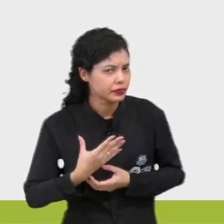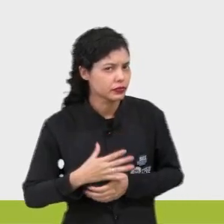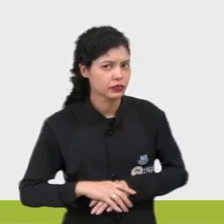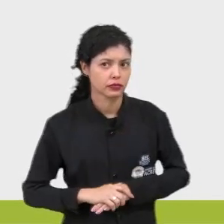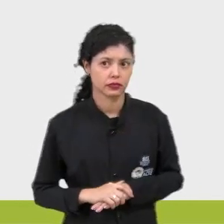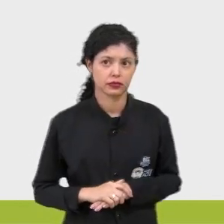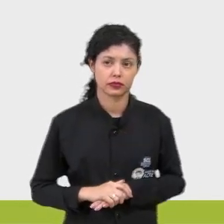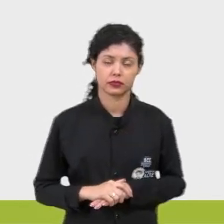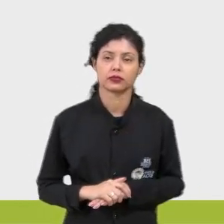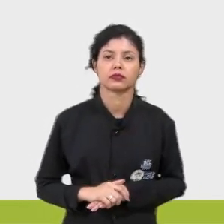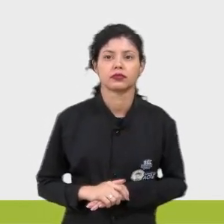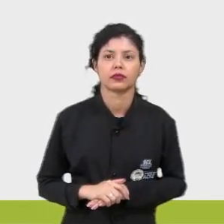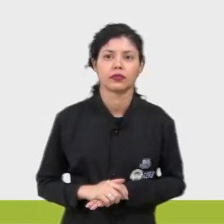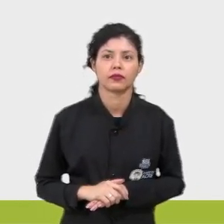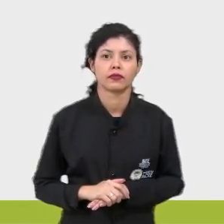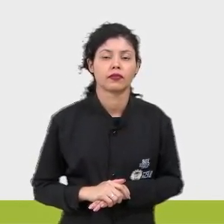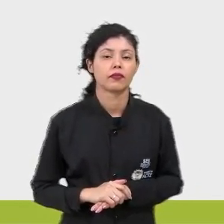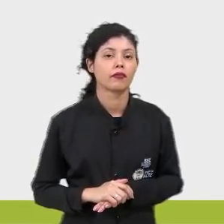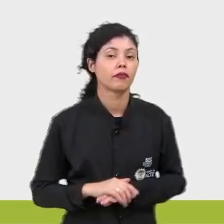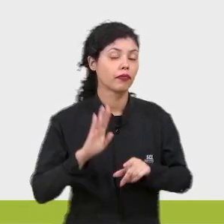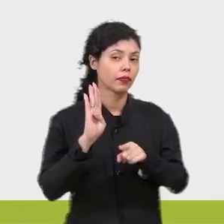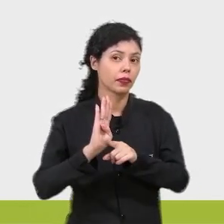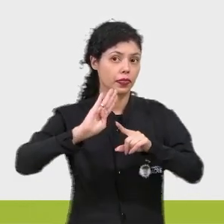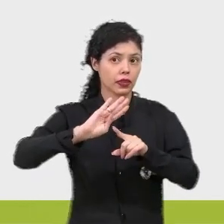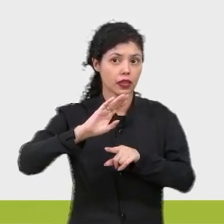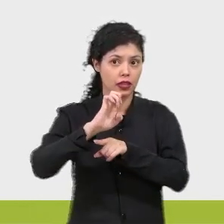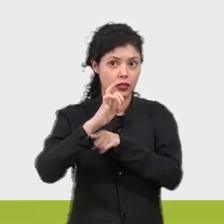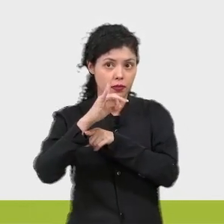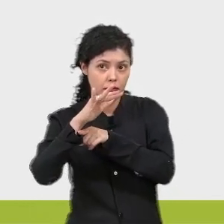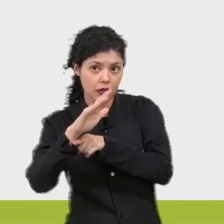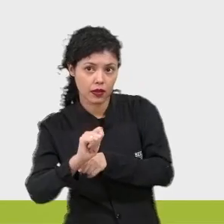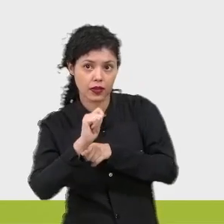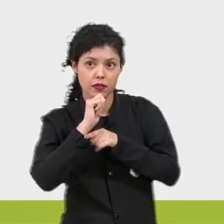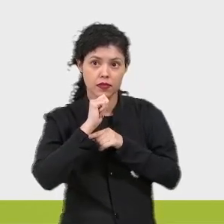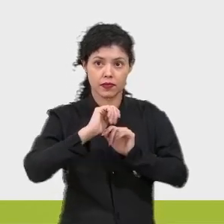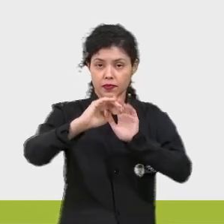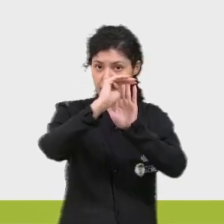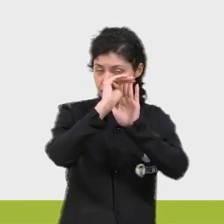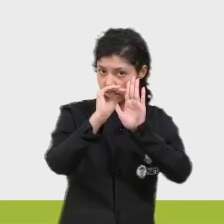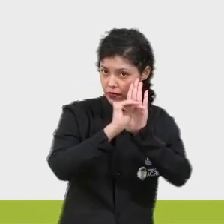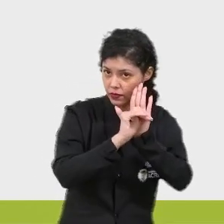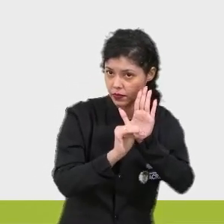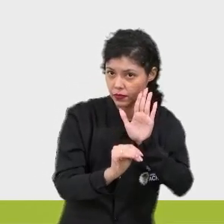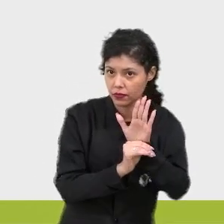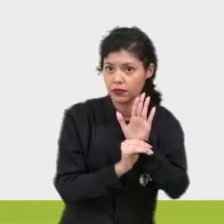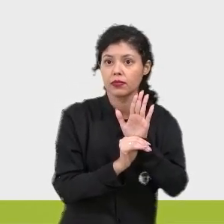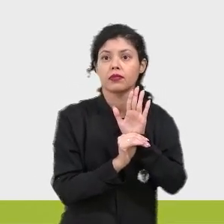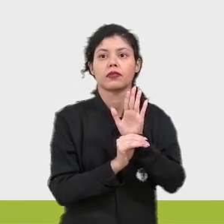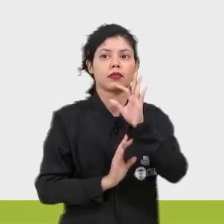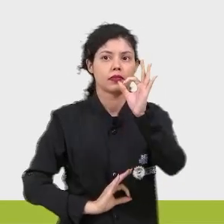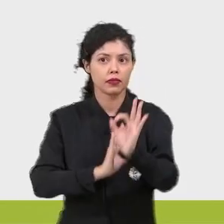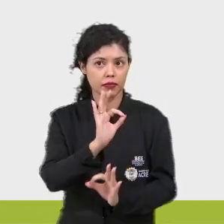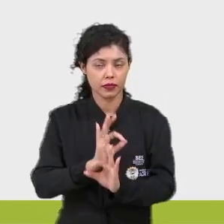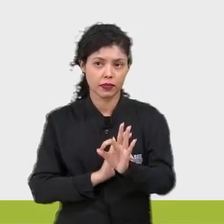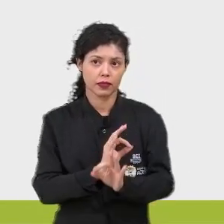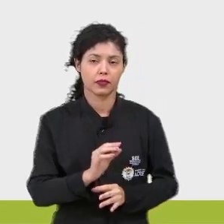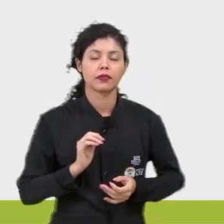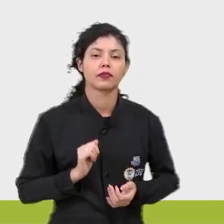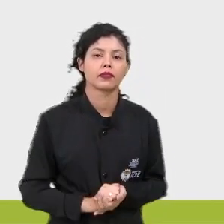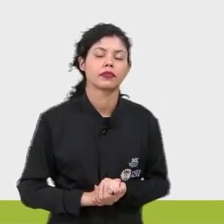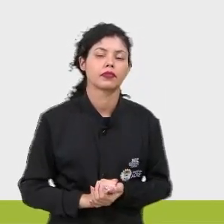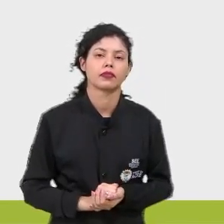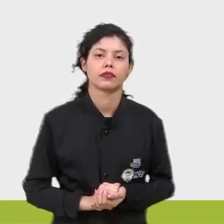na composição do poema. Letra B, explicita as etapas essenciais